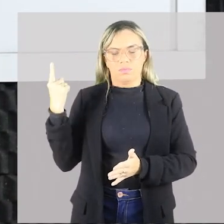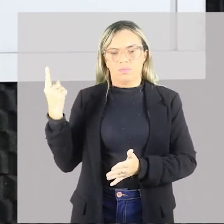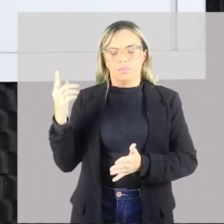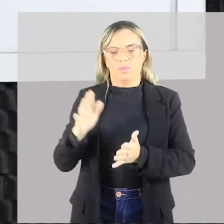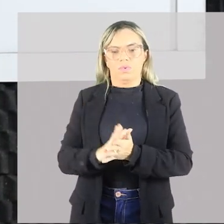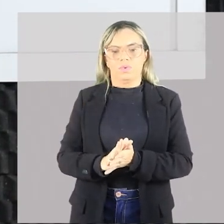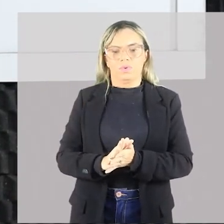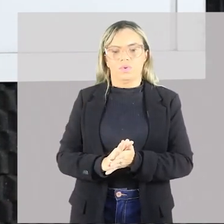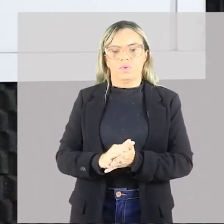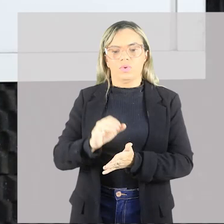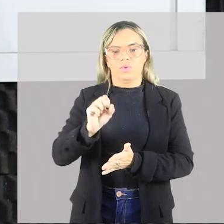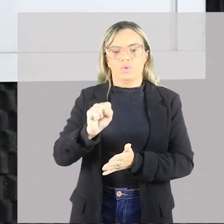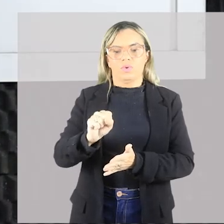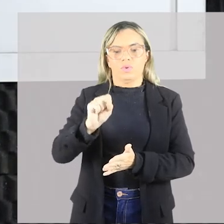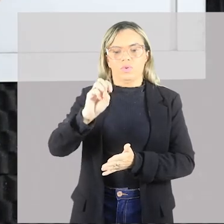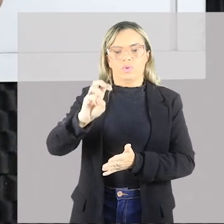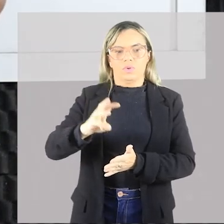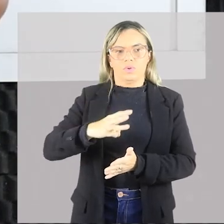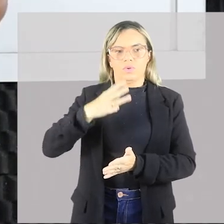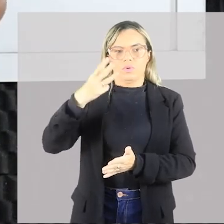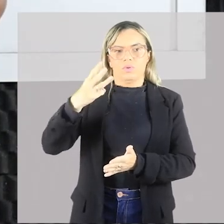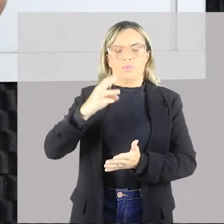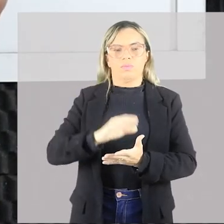é 8 ao cubo.